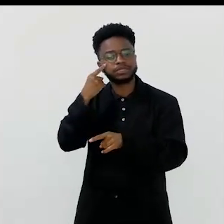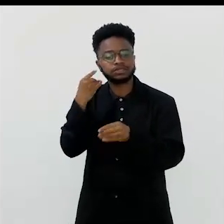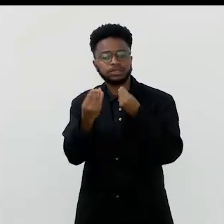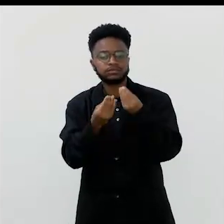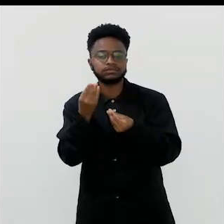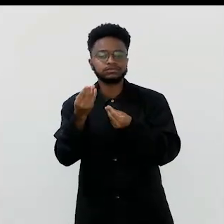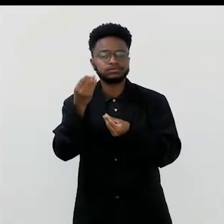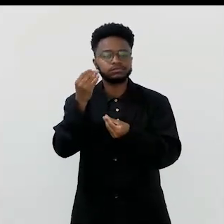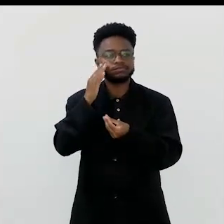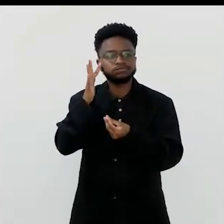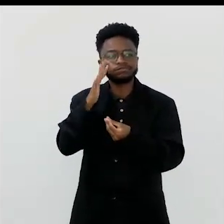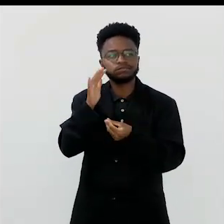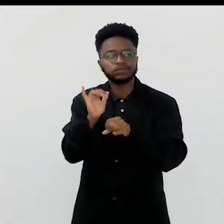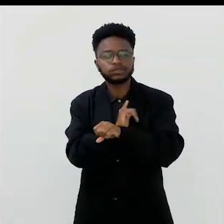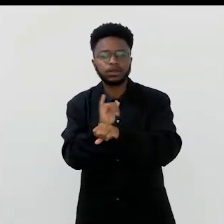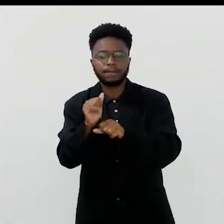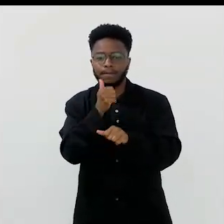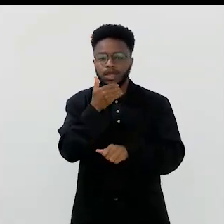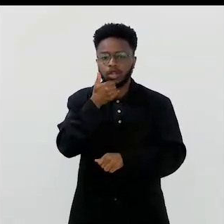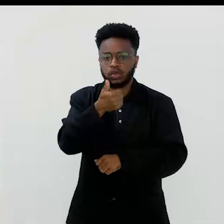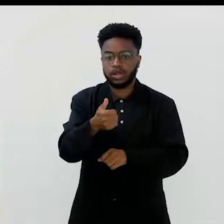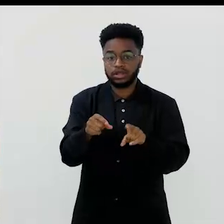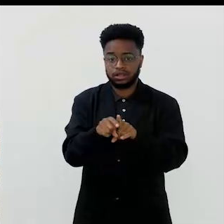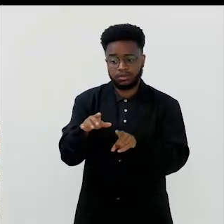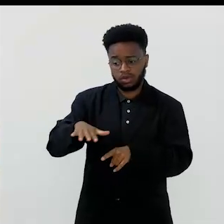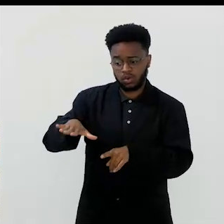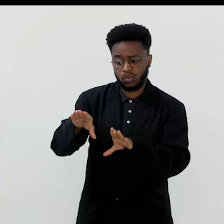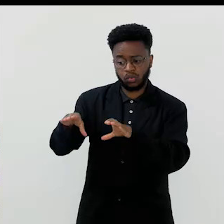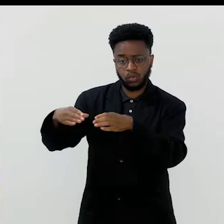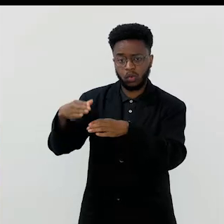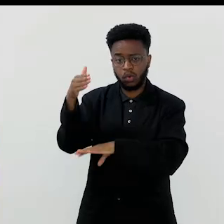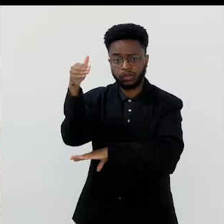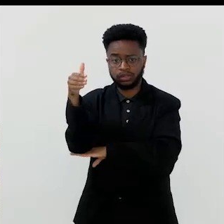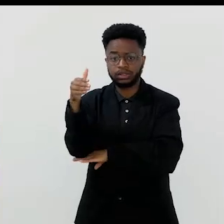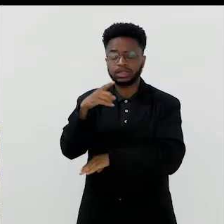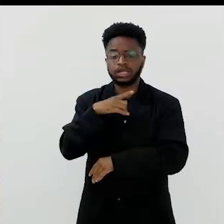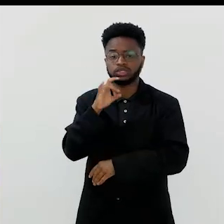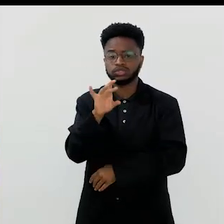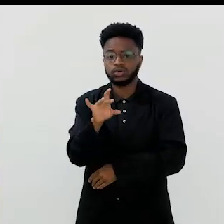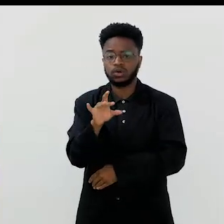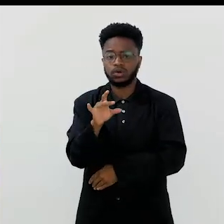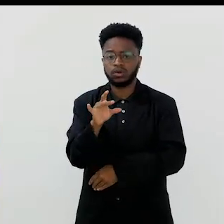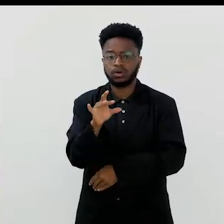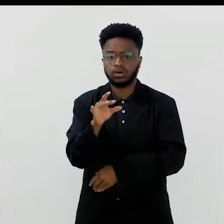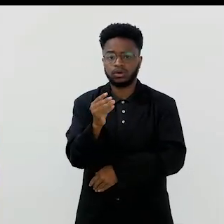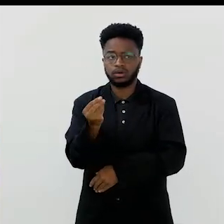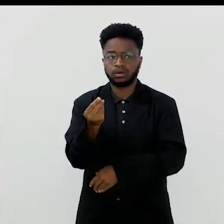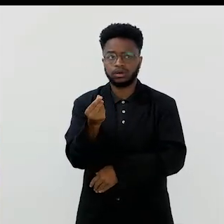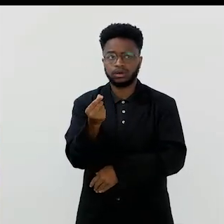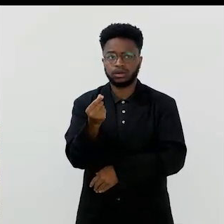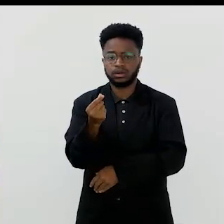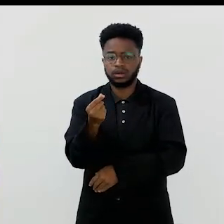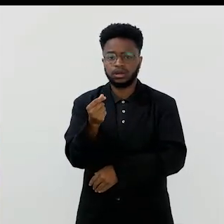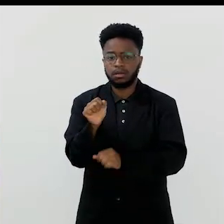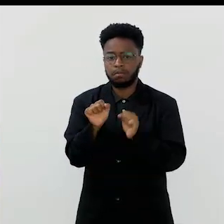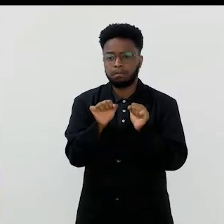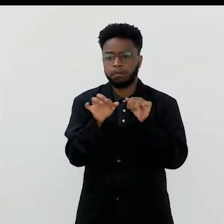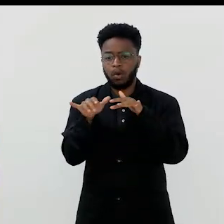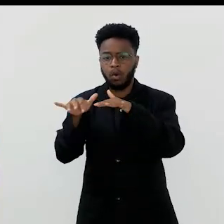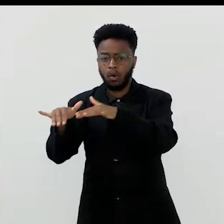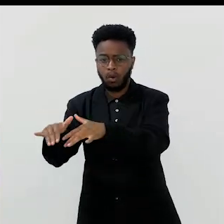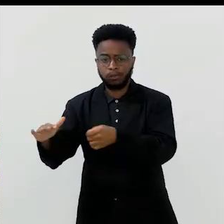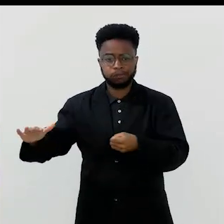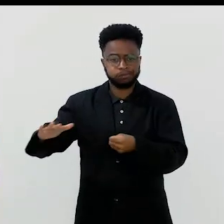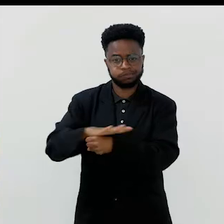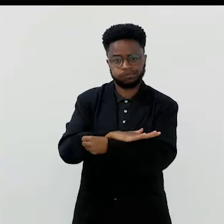que haja uma melhora, né? A própria rede hoteleira do local, né? Porque só tem mesmo a